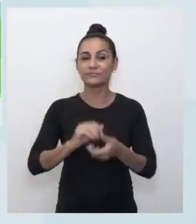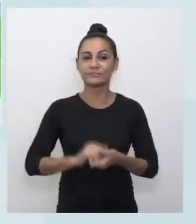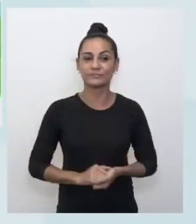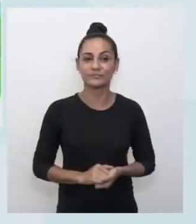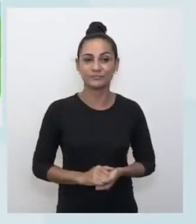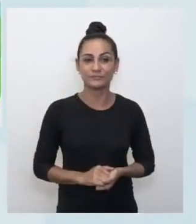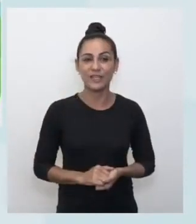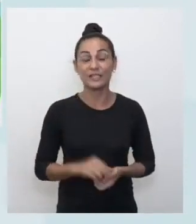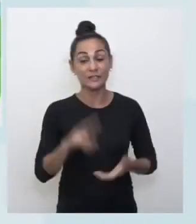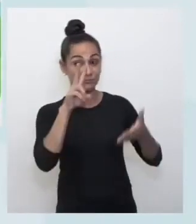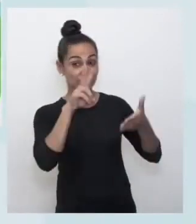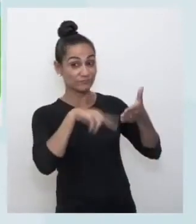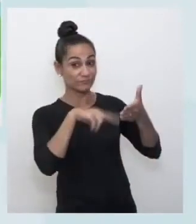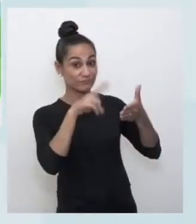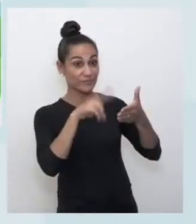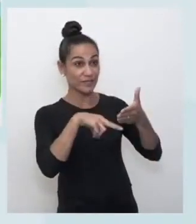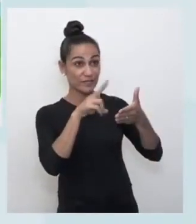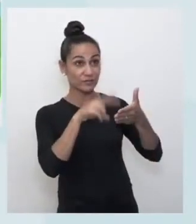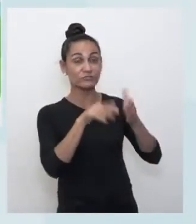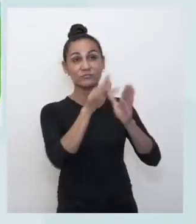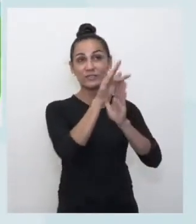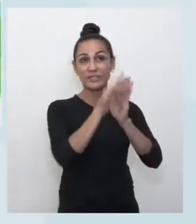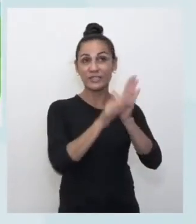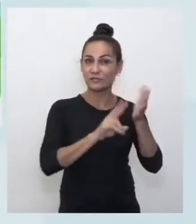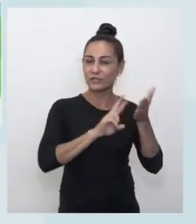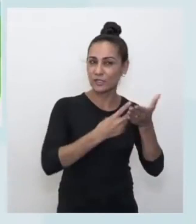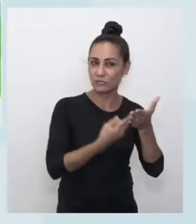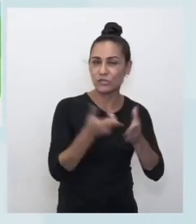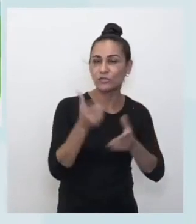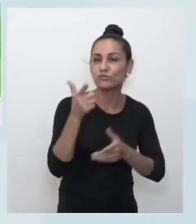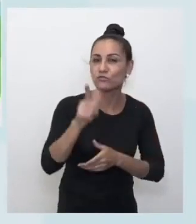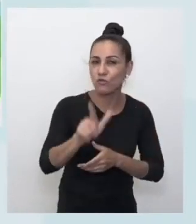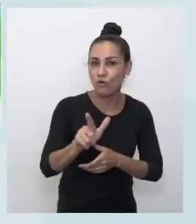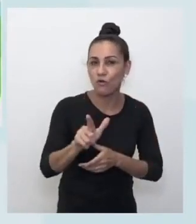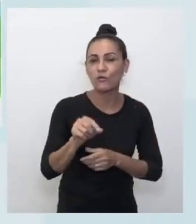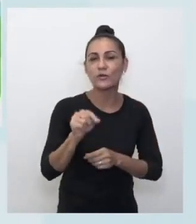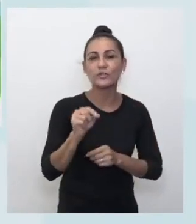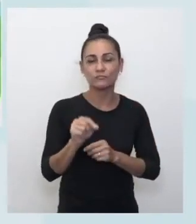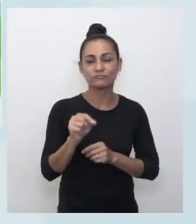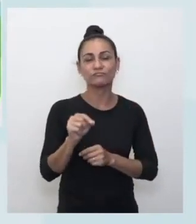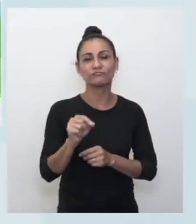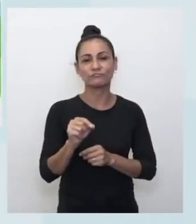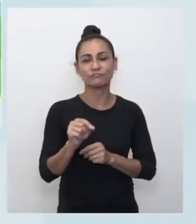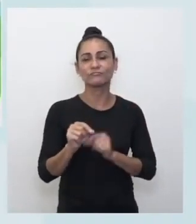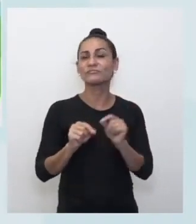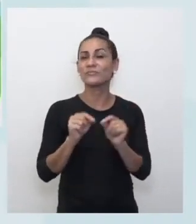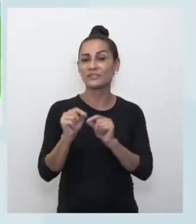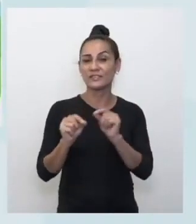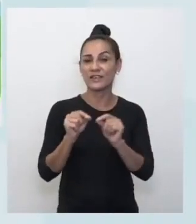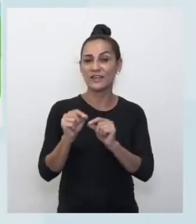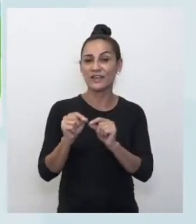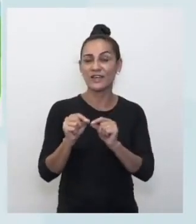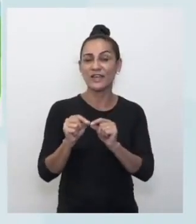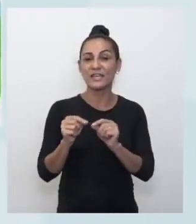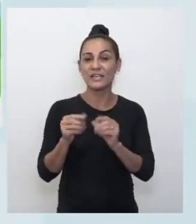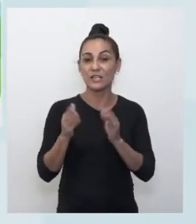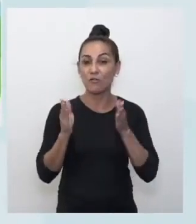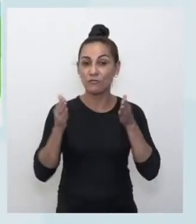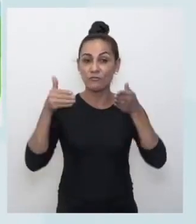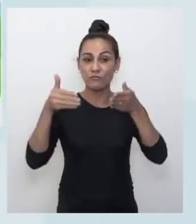lá, a gente vai ler o texto, vai traduzir novamente para que eles tenham aí a noção do que é isso, e a gente vai dar foco nesses